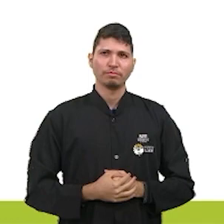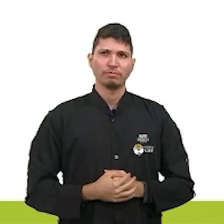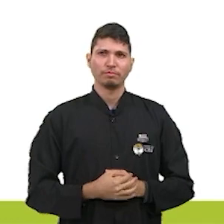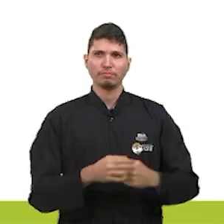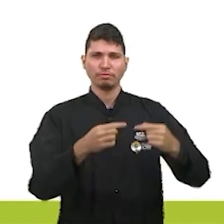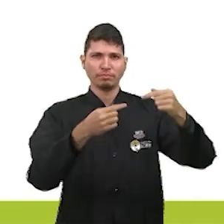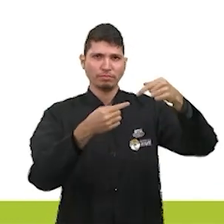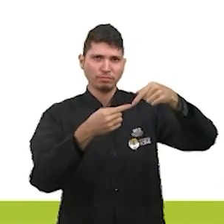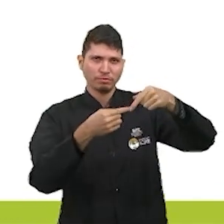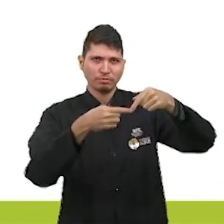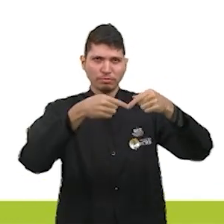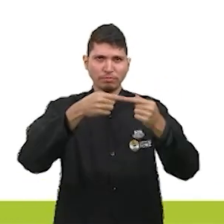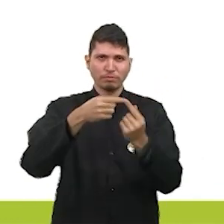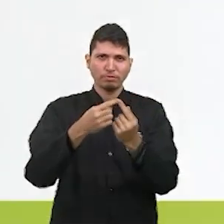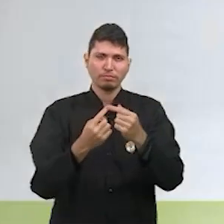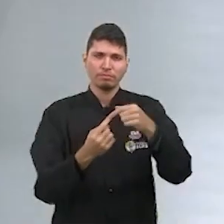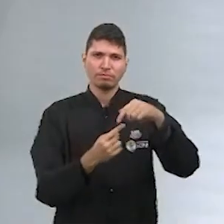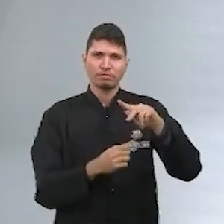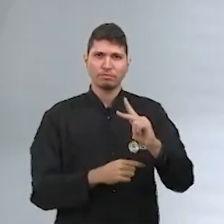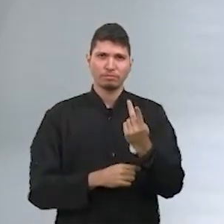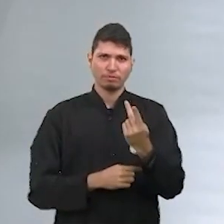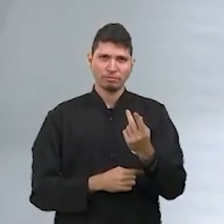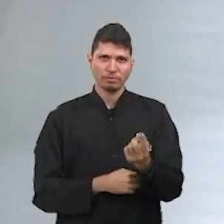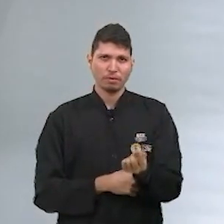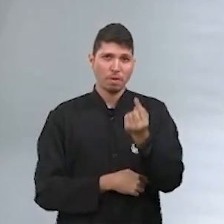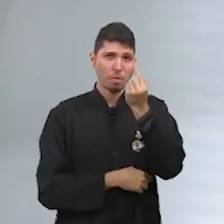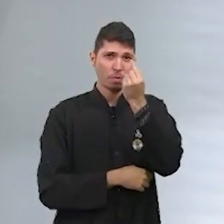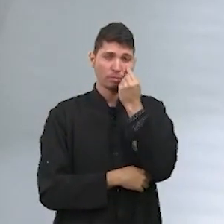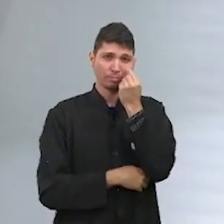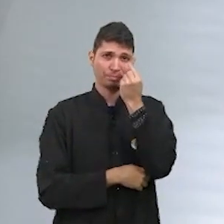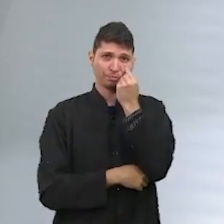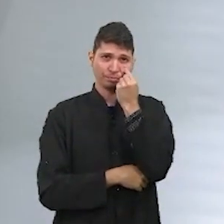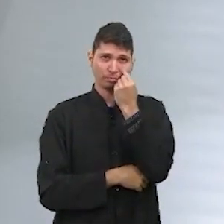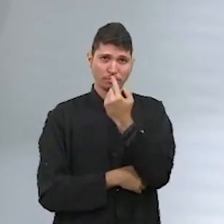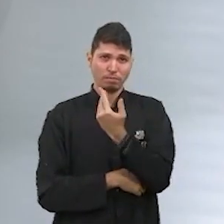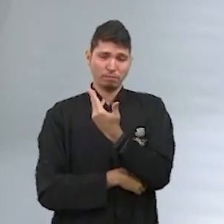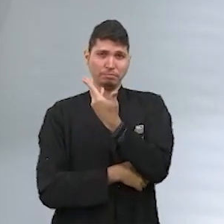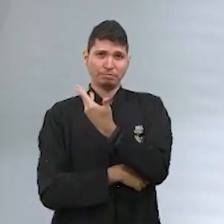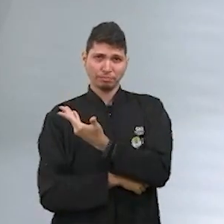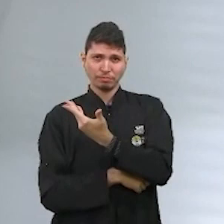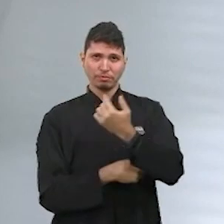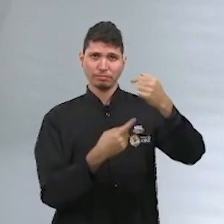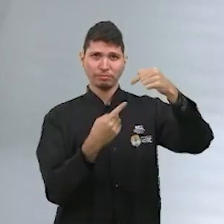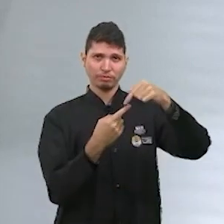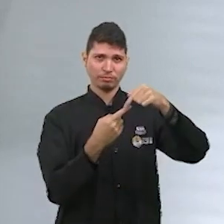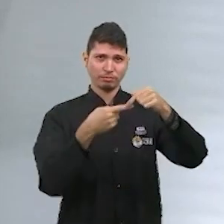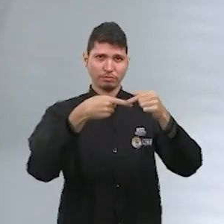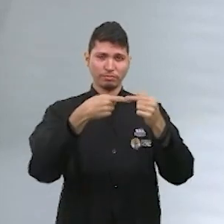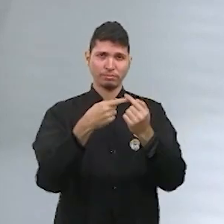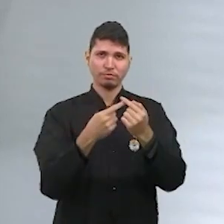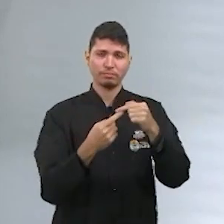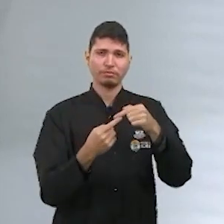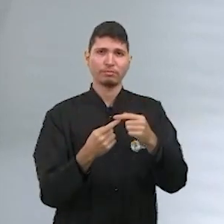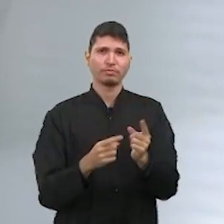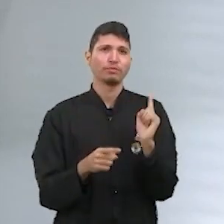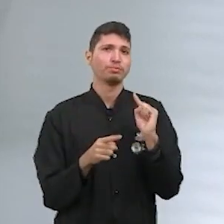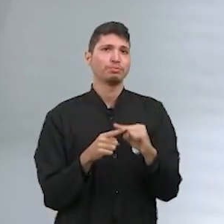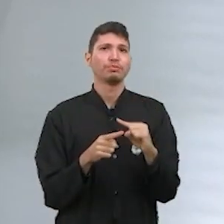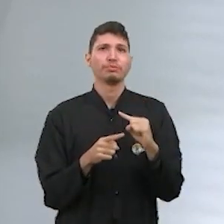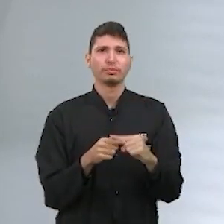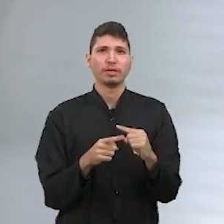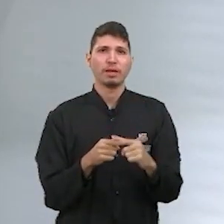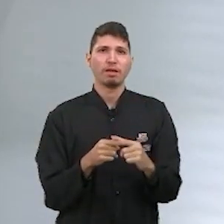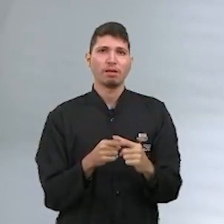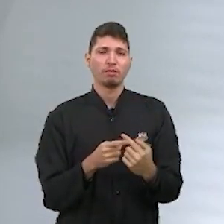Ligação de hidrogênio. Vamos analisar um pouquinho mais essa ligação de hidrogênio, porque eu considero, né,